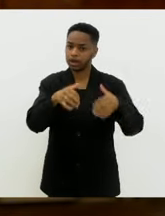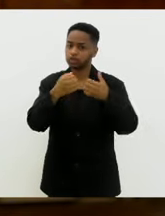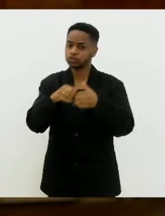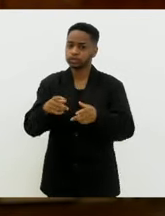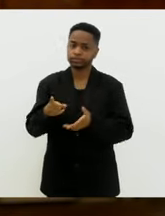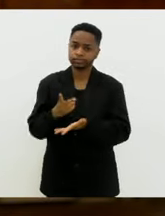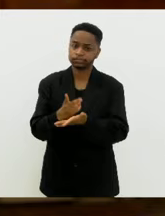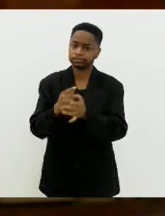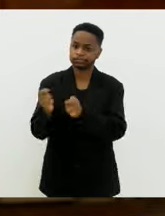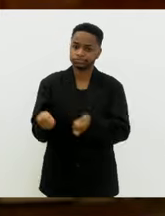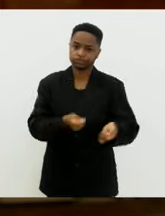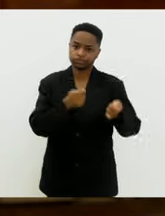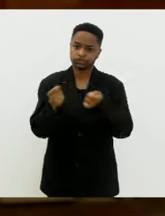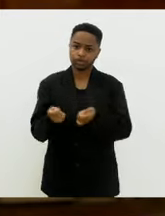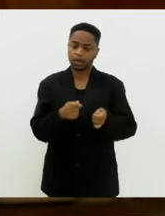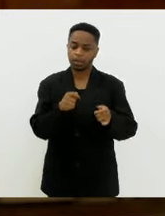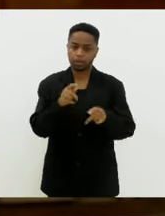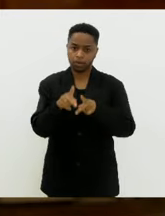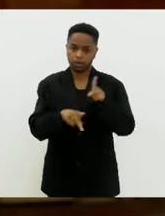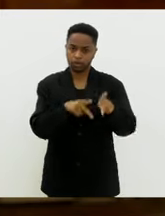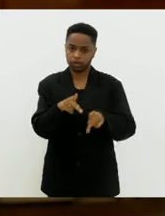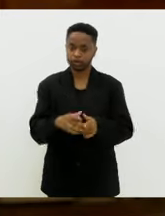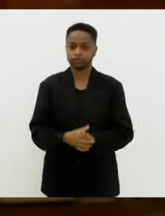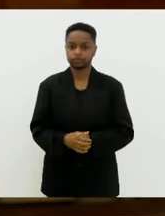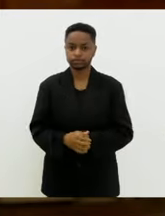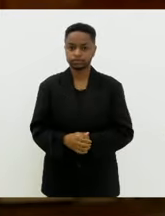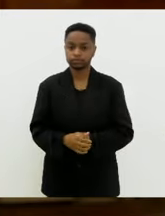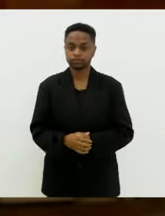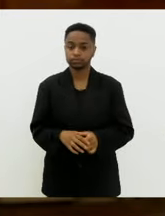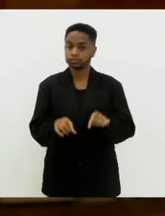para a população. E, senhor presidente,